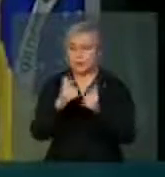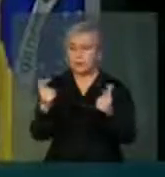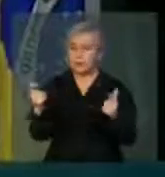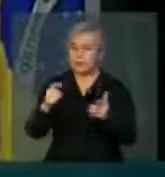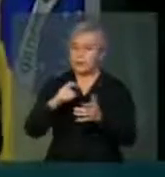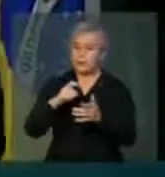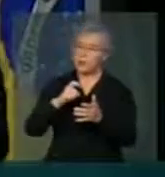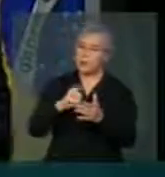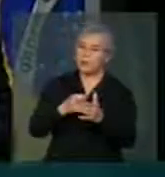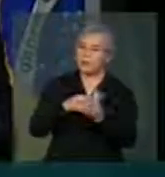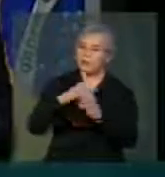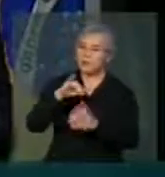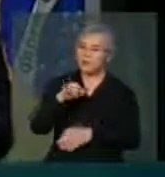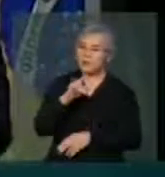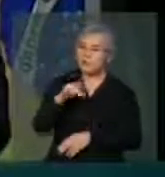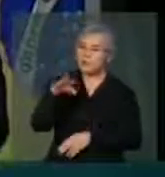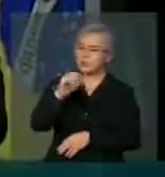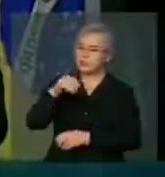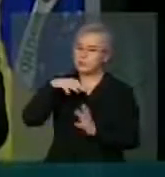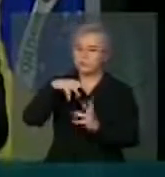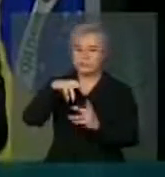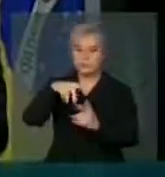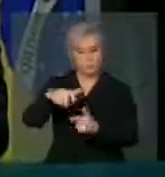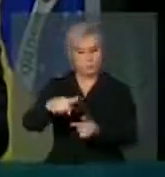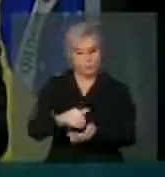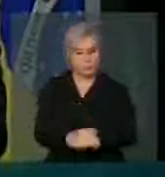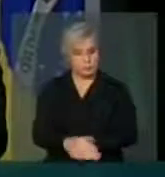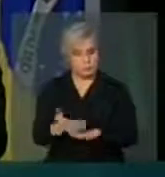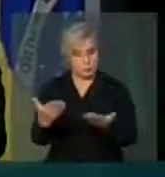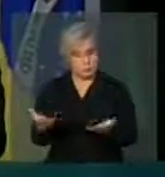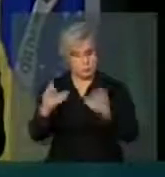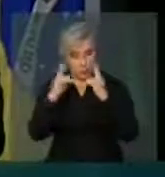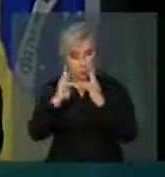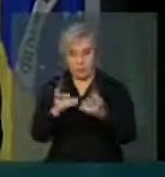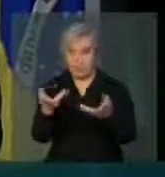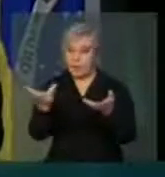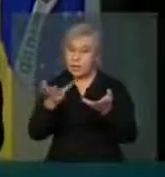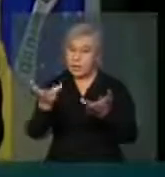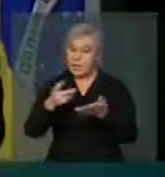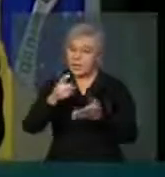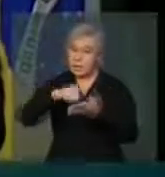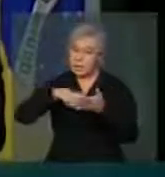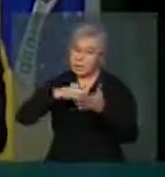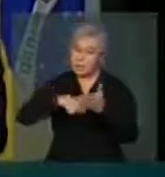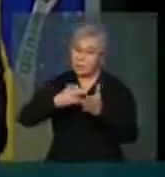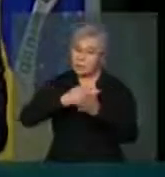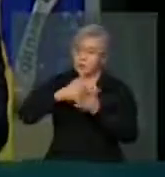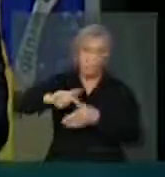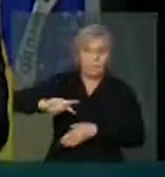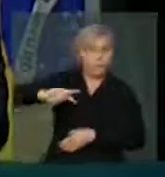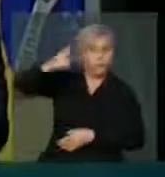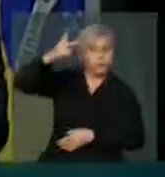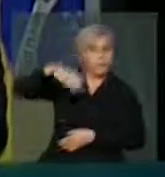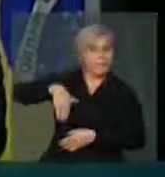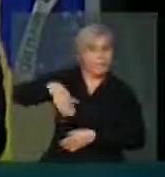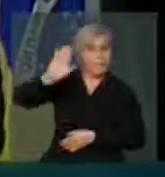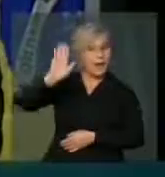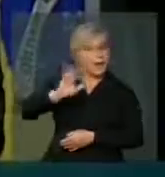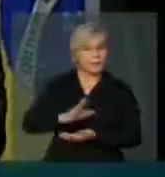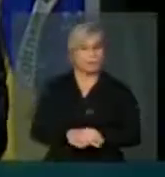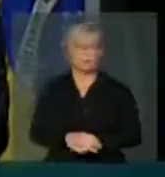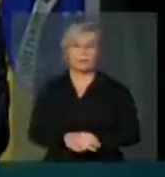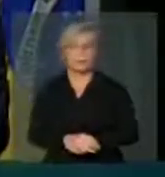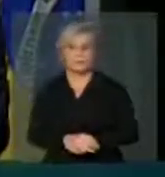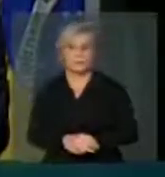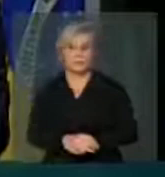do planeta. E olhe, deputado Embaçaí, ela ainda quer subir essa carga tributária. Muito